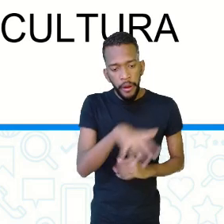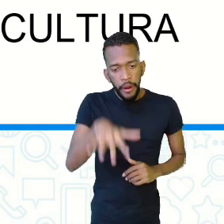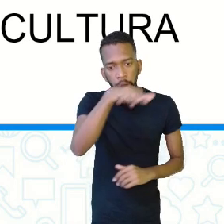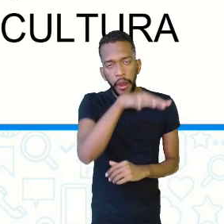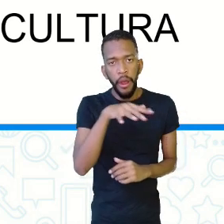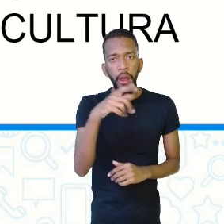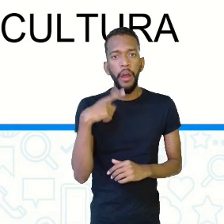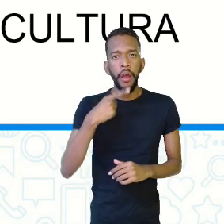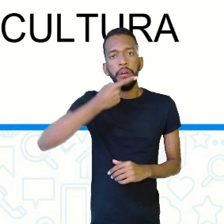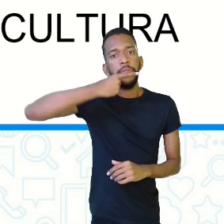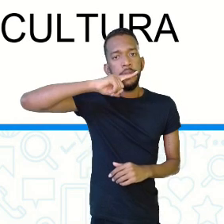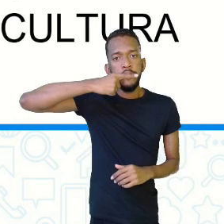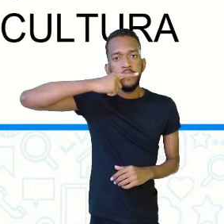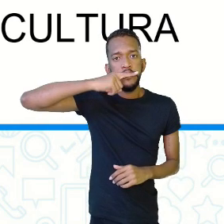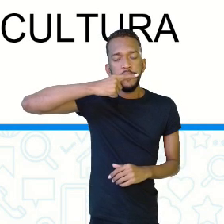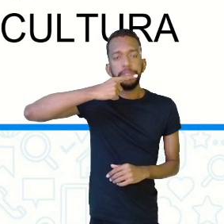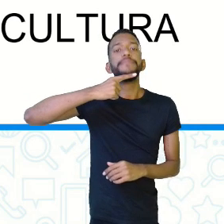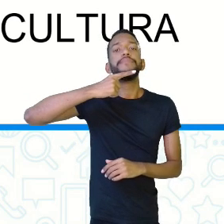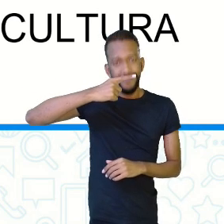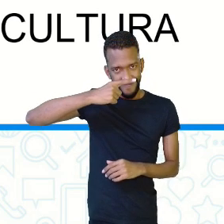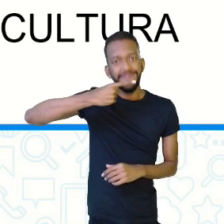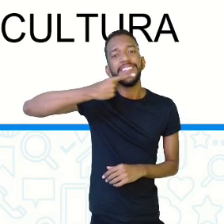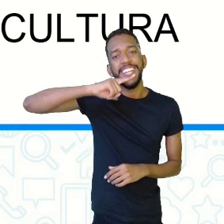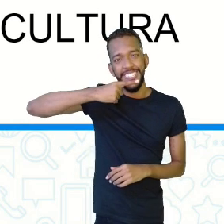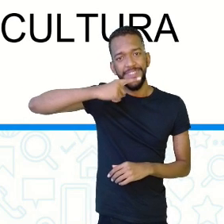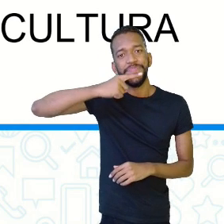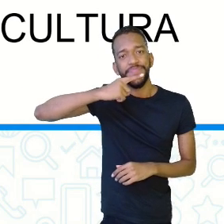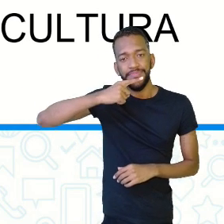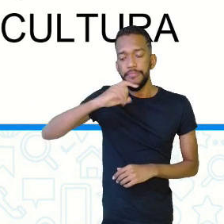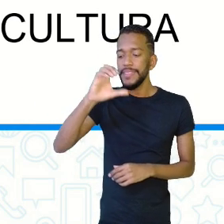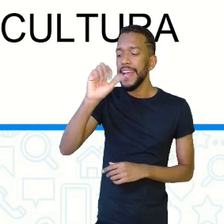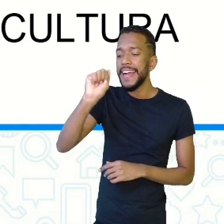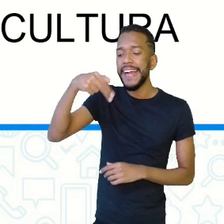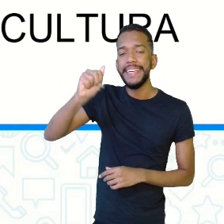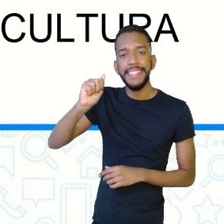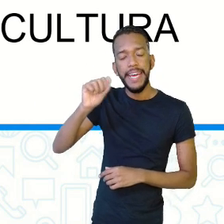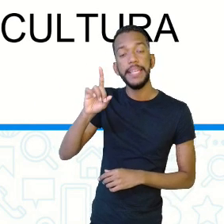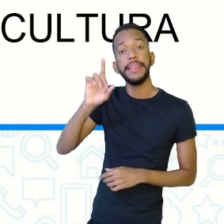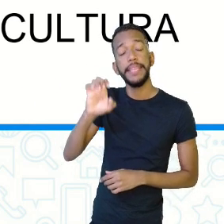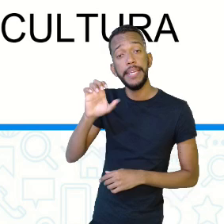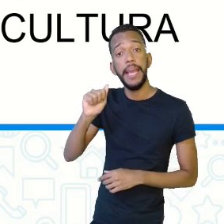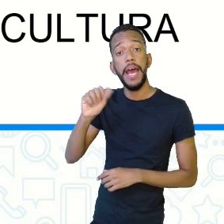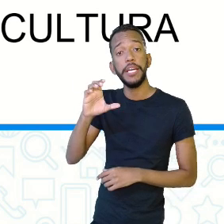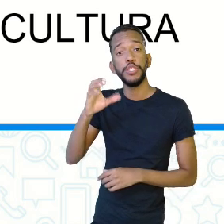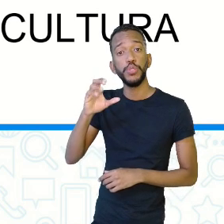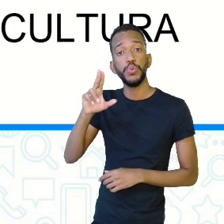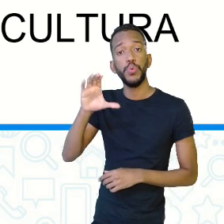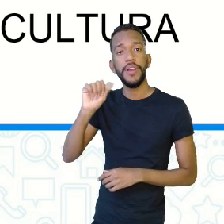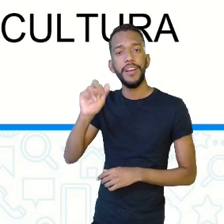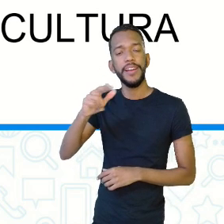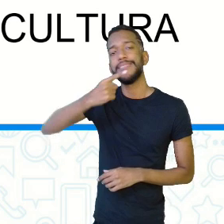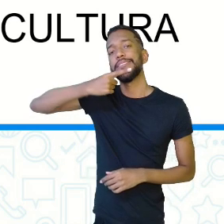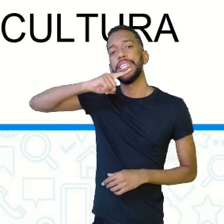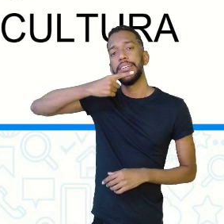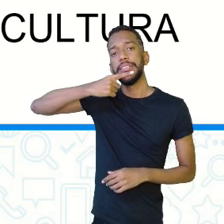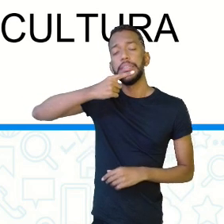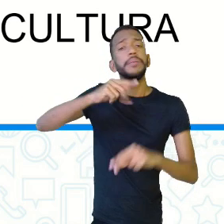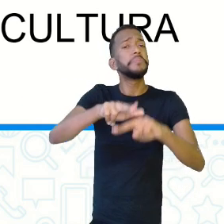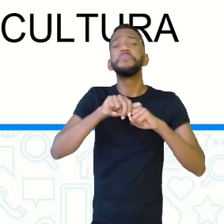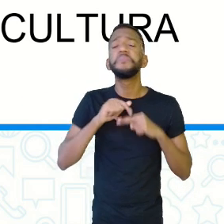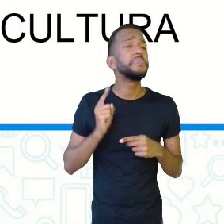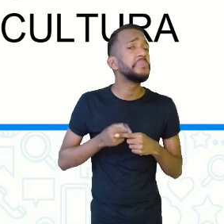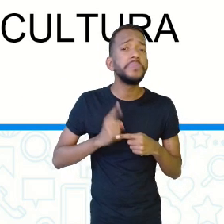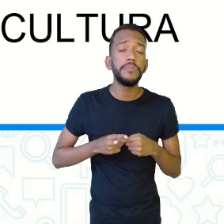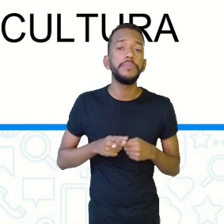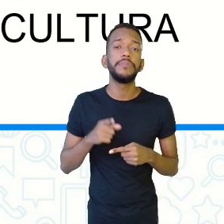da cana-de-açúcar. Foi o maior investimento realizado nesse período, porque Recife ele tinha, além